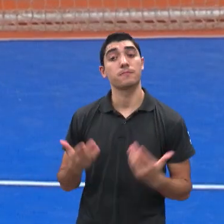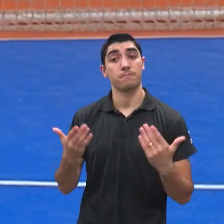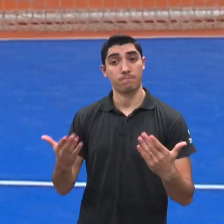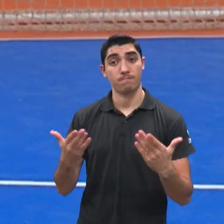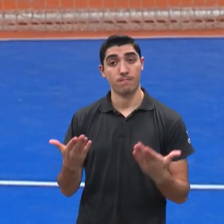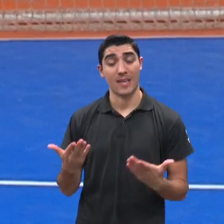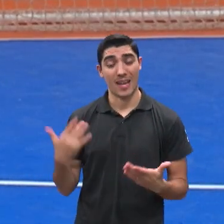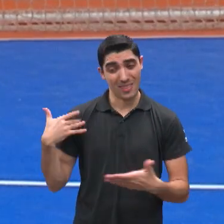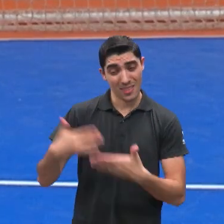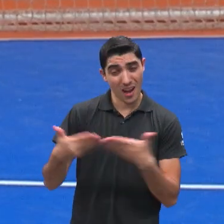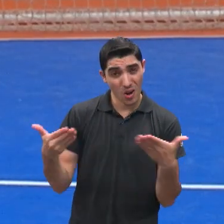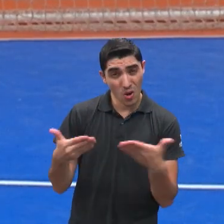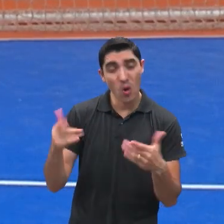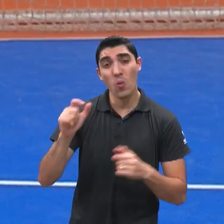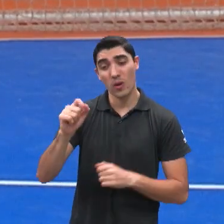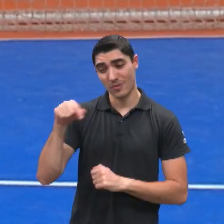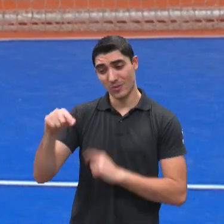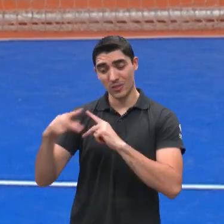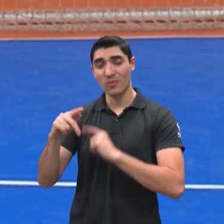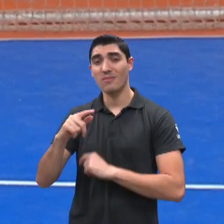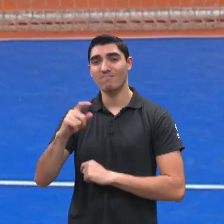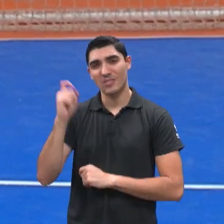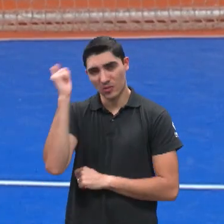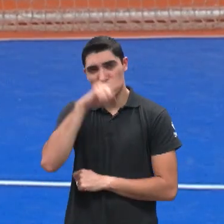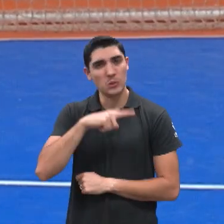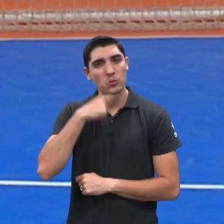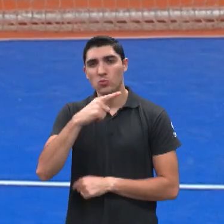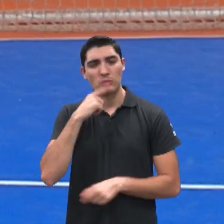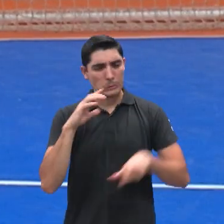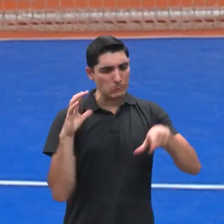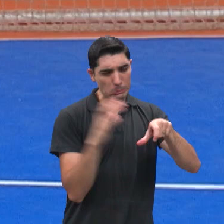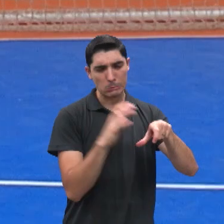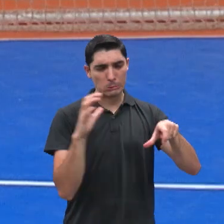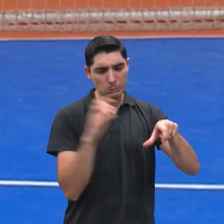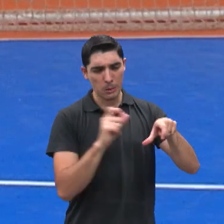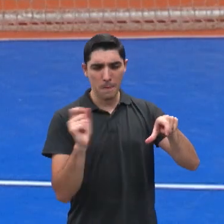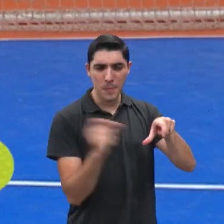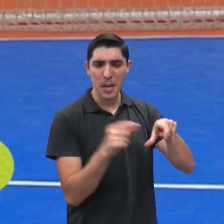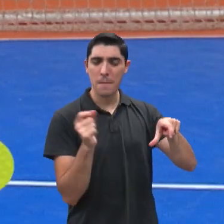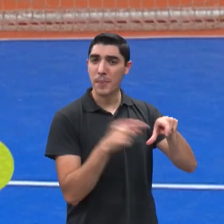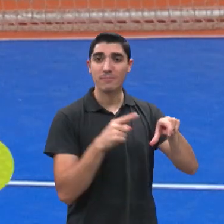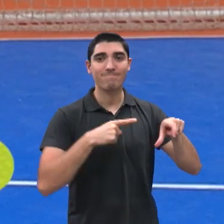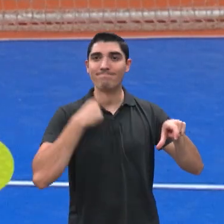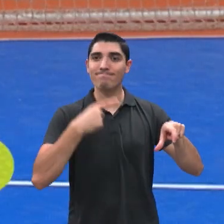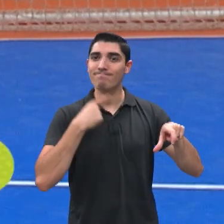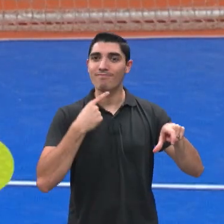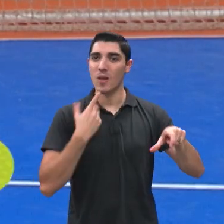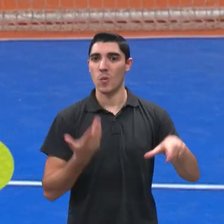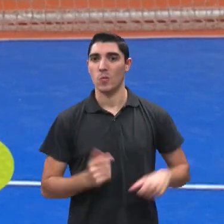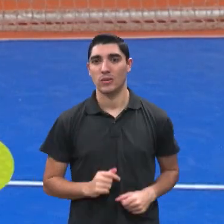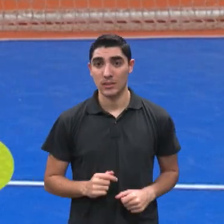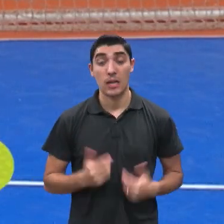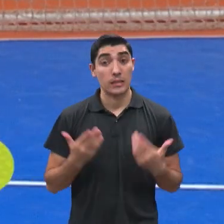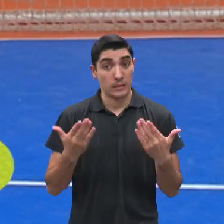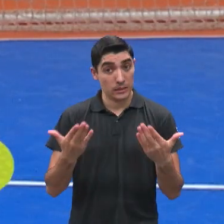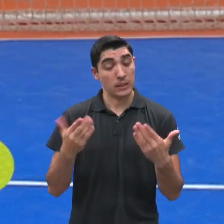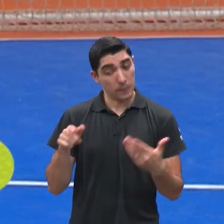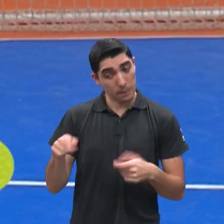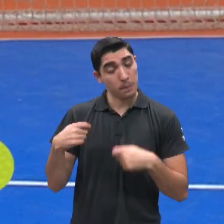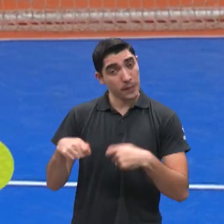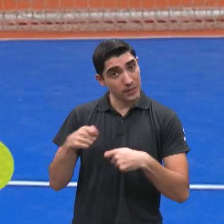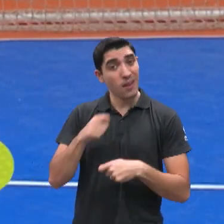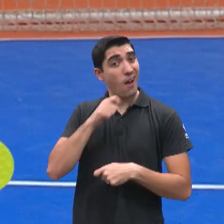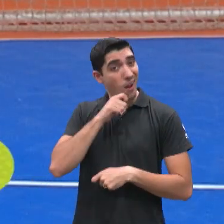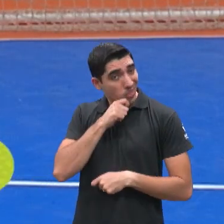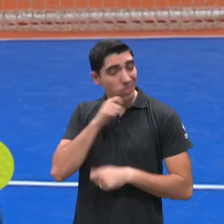São José tem sido a produção ofensiva. O time não tem conseguido aproveitar as chances criadas, fator que precisa melhorar para as